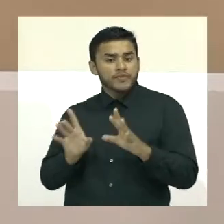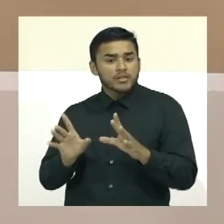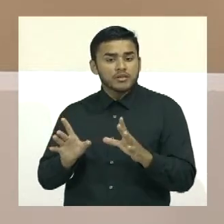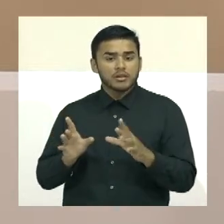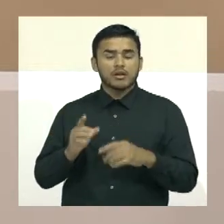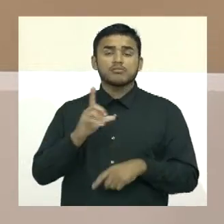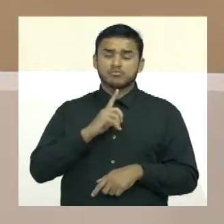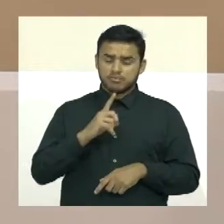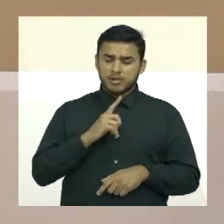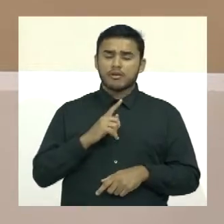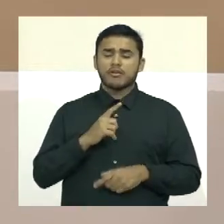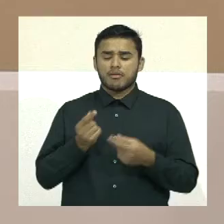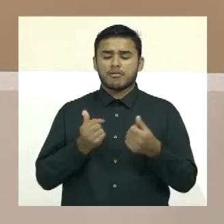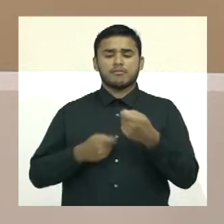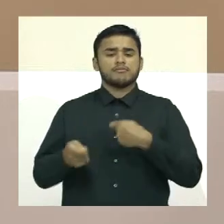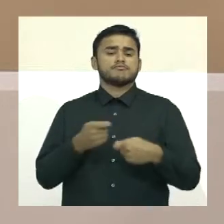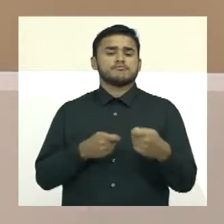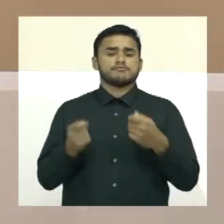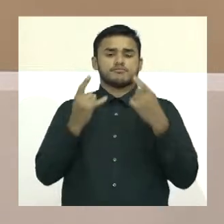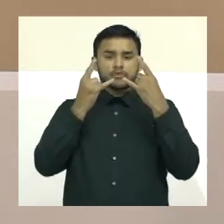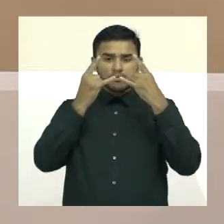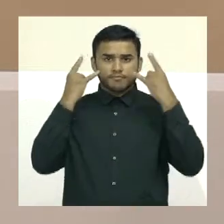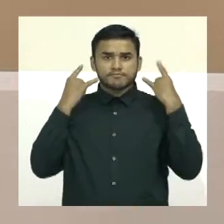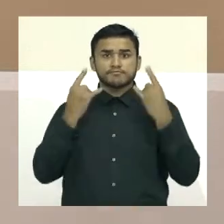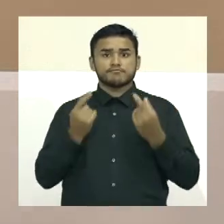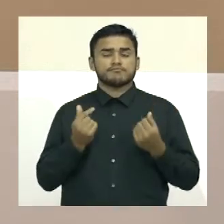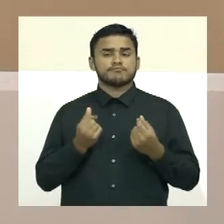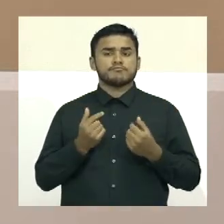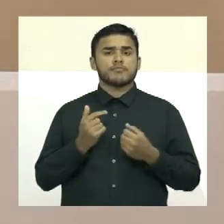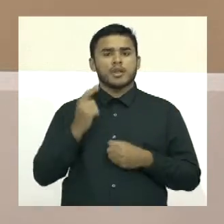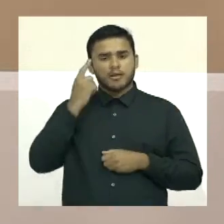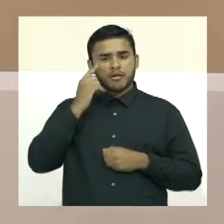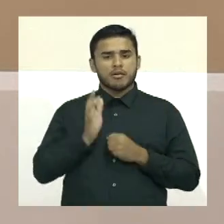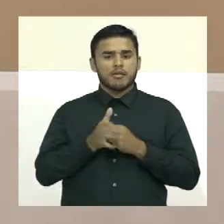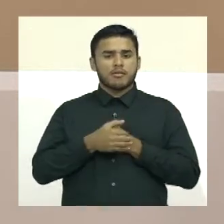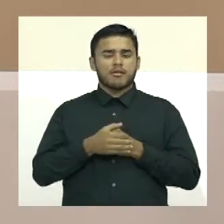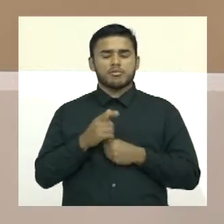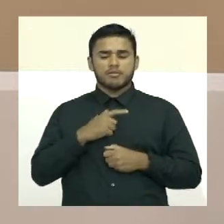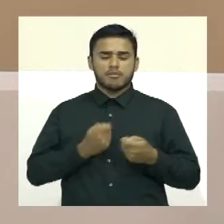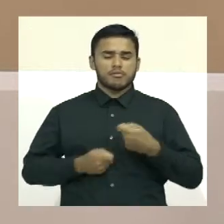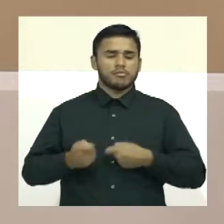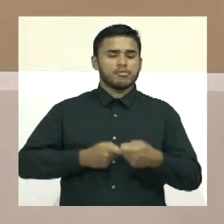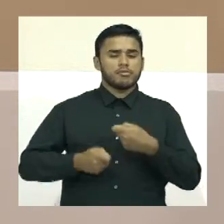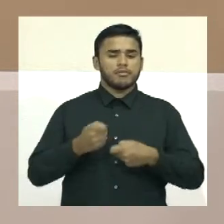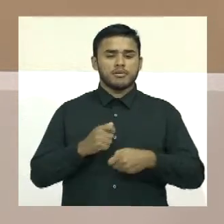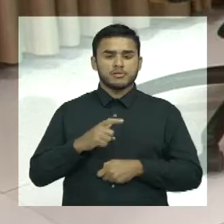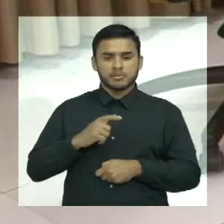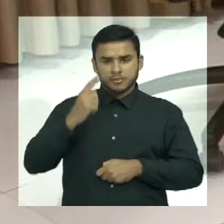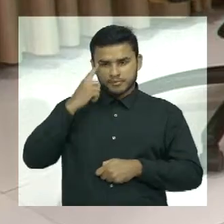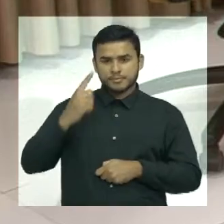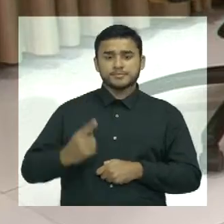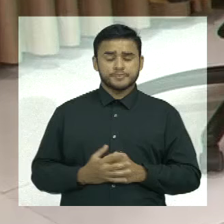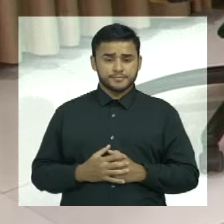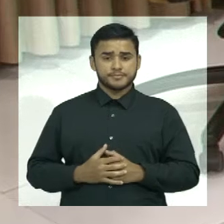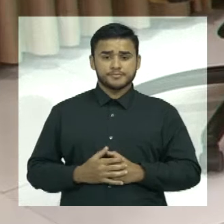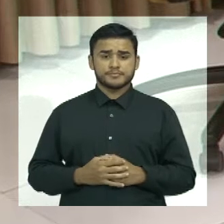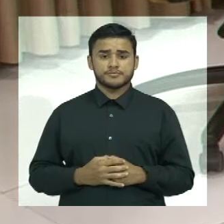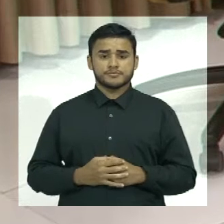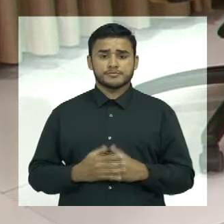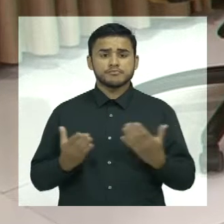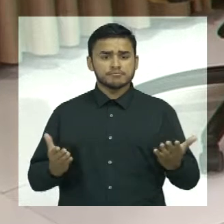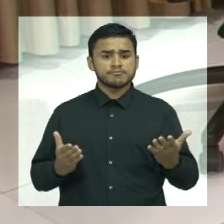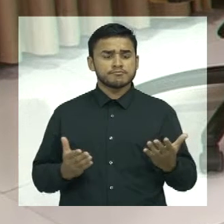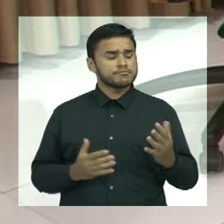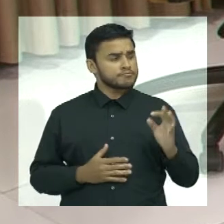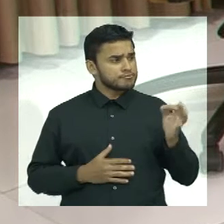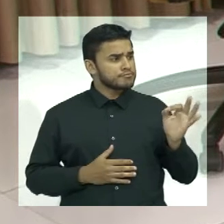mercado negro que está lucrando com pedaços de seres humanos. E é porque quando a gente fala da indústria do aborto, a gente